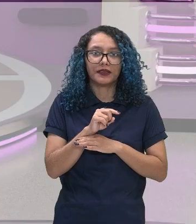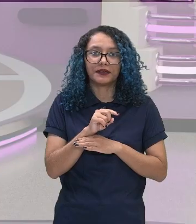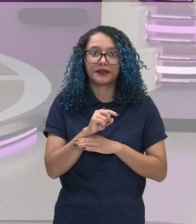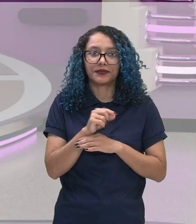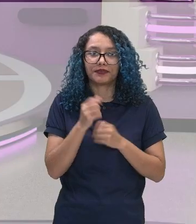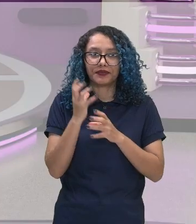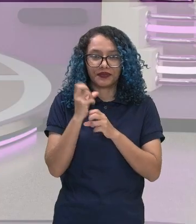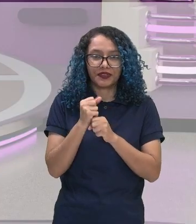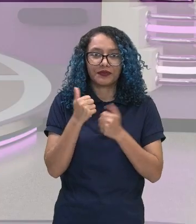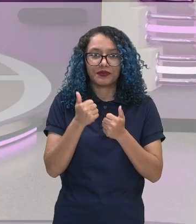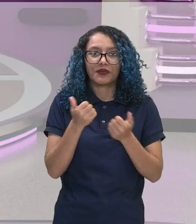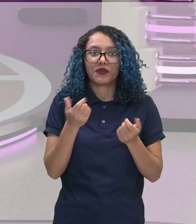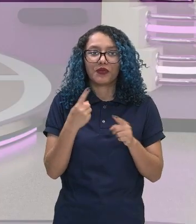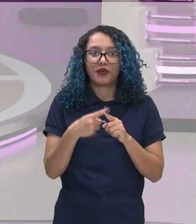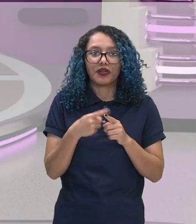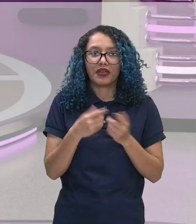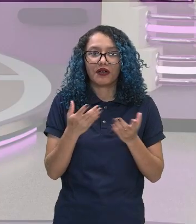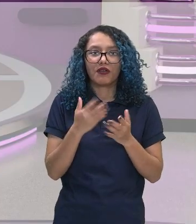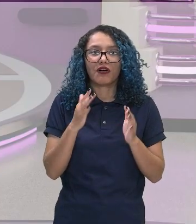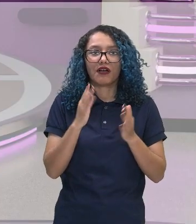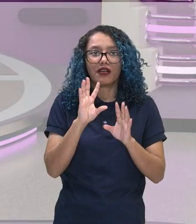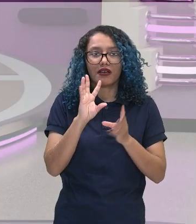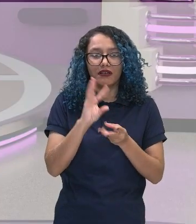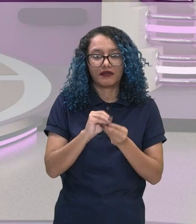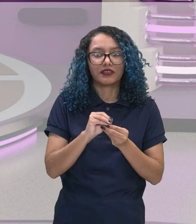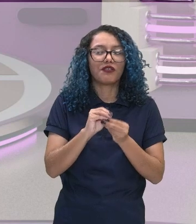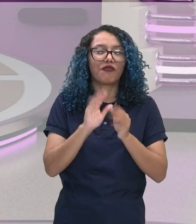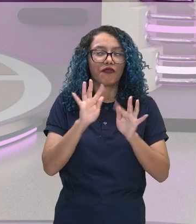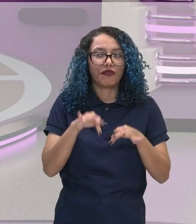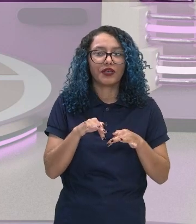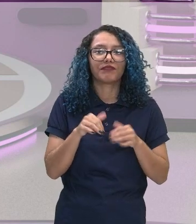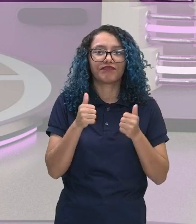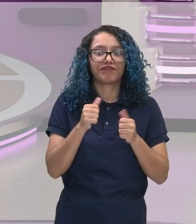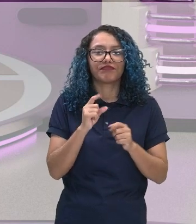revisão, porque agora eu estou chegando ao final da nossa revisão. Tudo bem? E